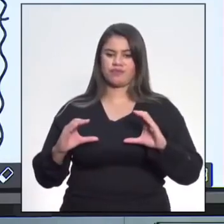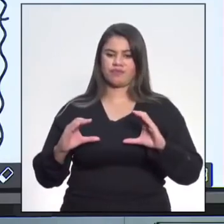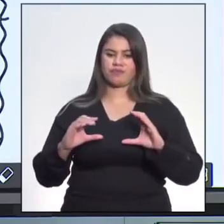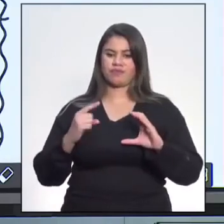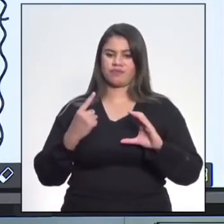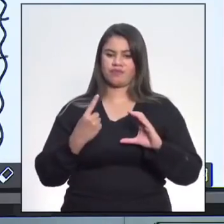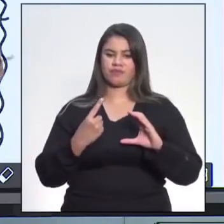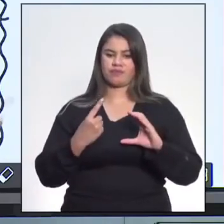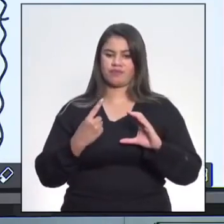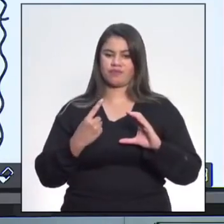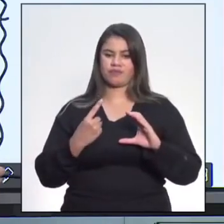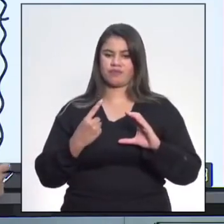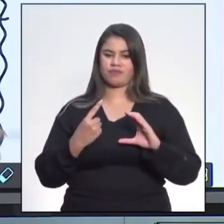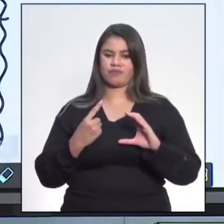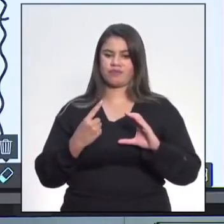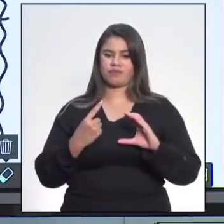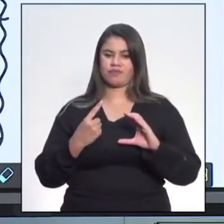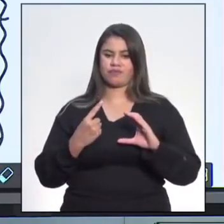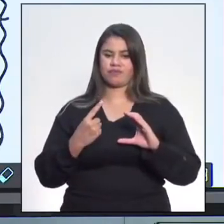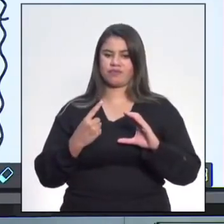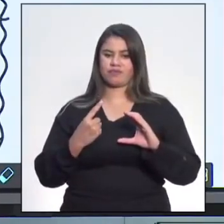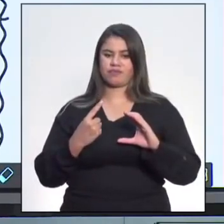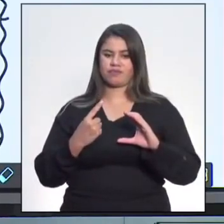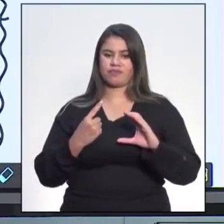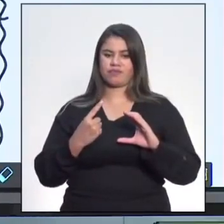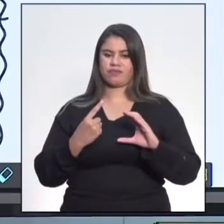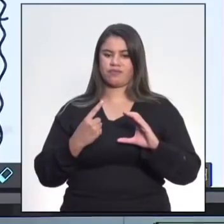vale 1. Elaiá, peraí, deixa eu apagar.